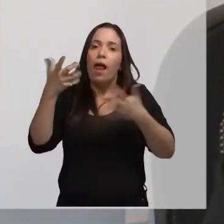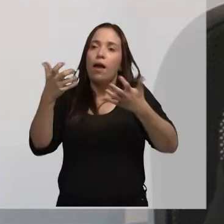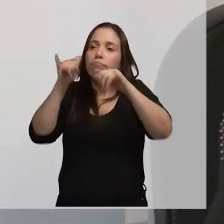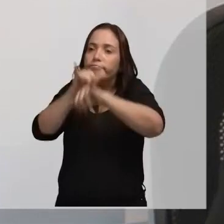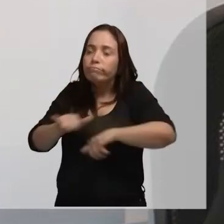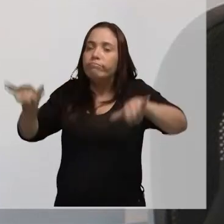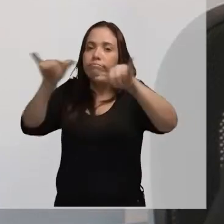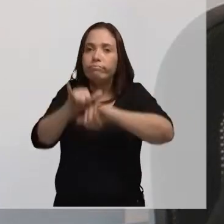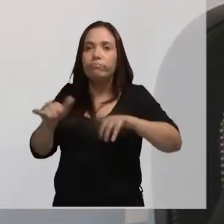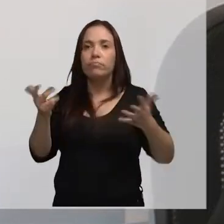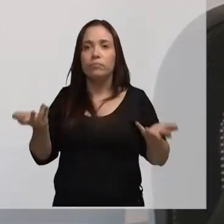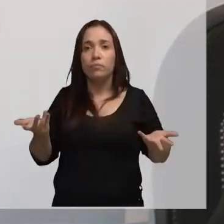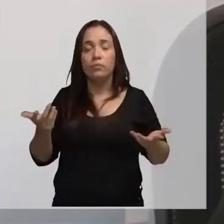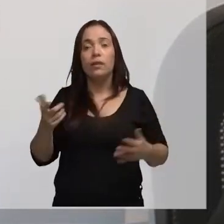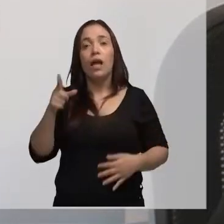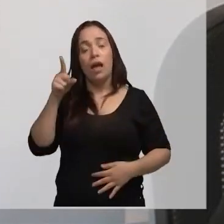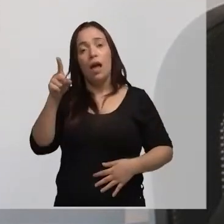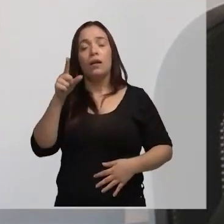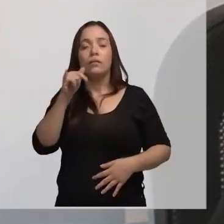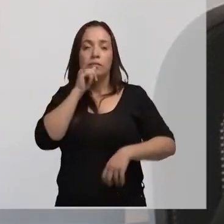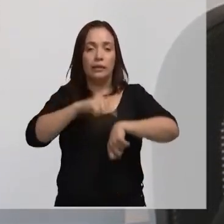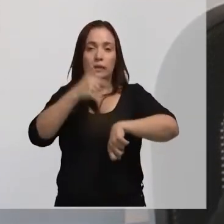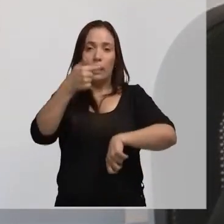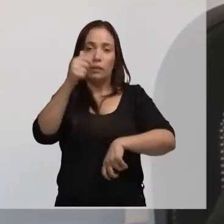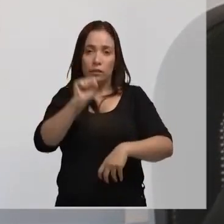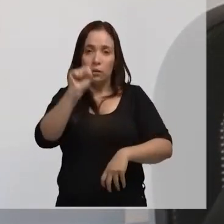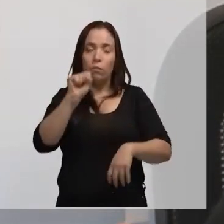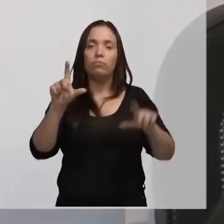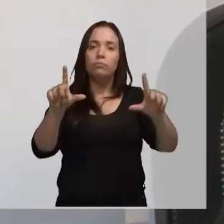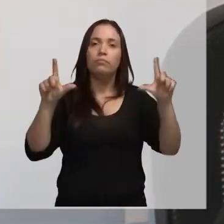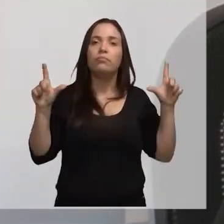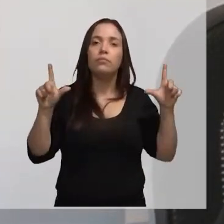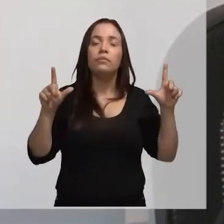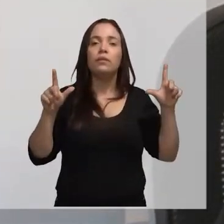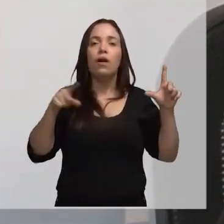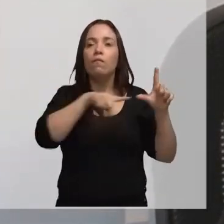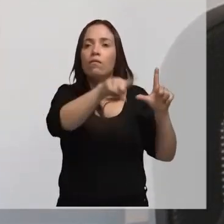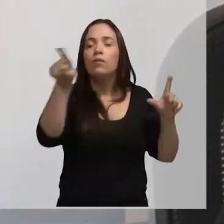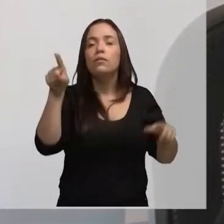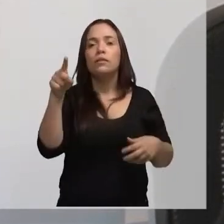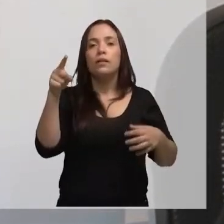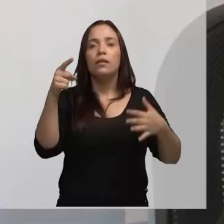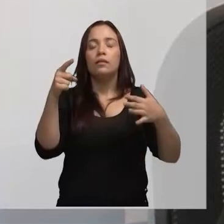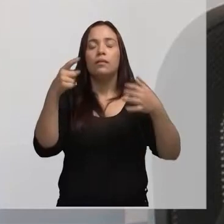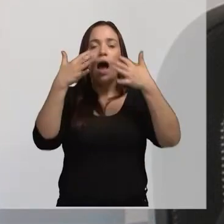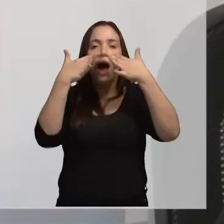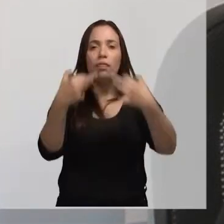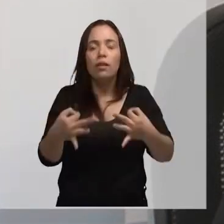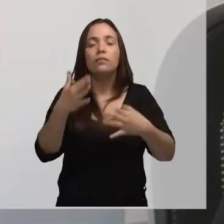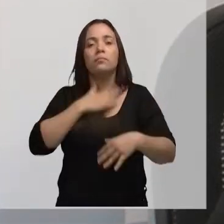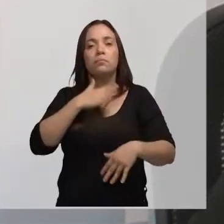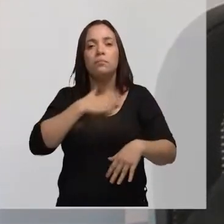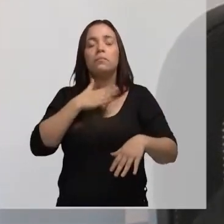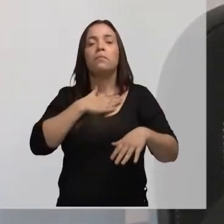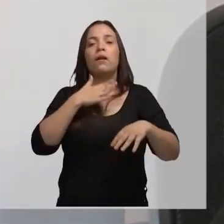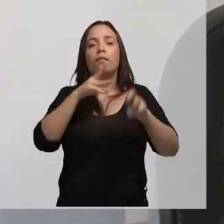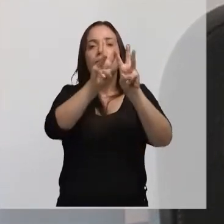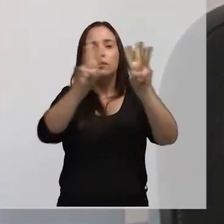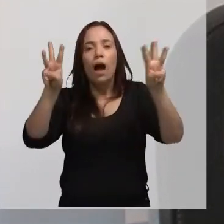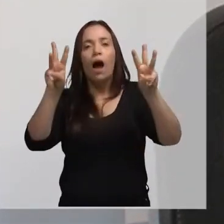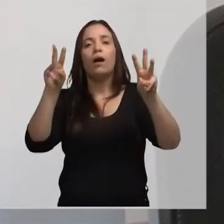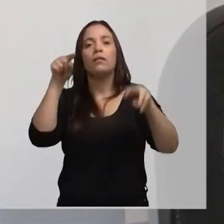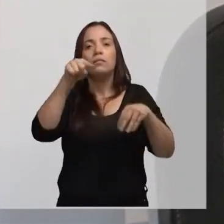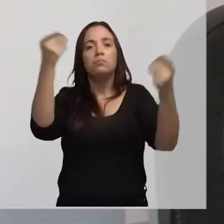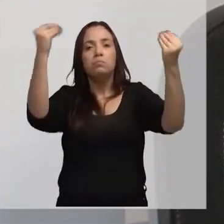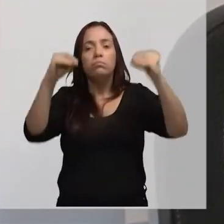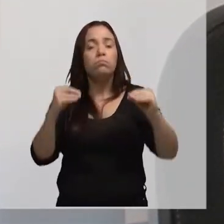botar no 7 segundos, olha, veja meu programa... Então, no meu site, no meu site, no YouTube. Exatamente. Esse público